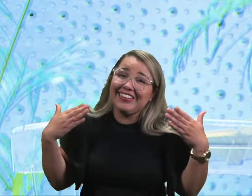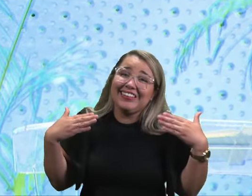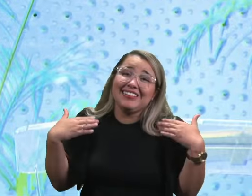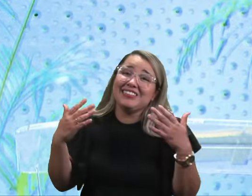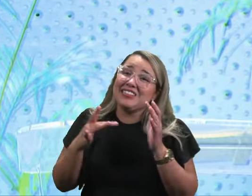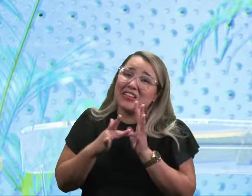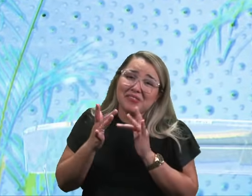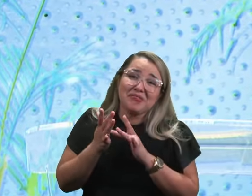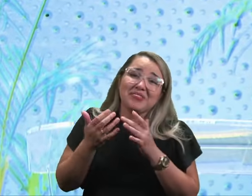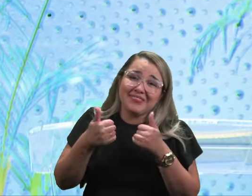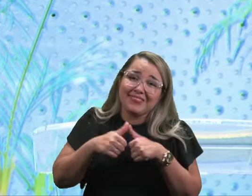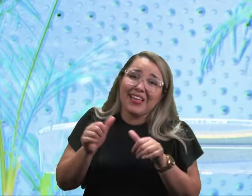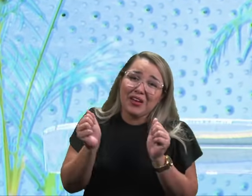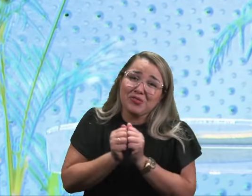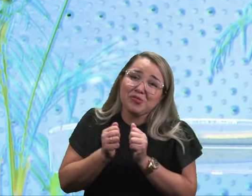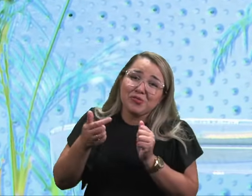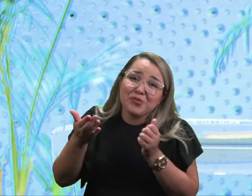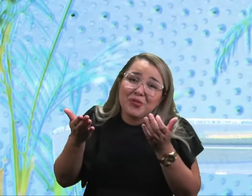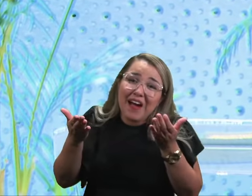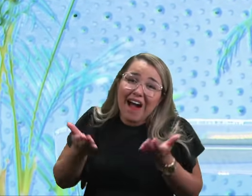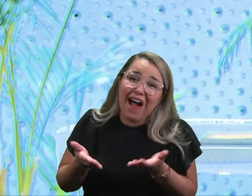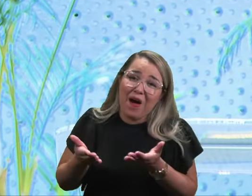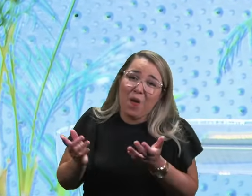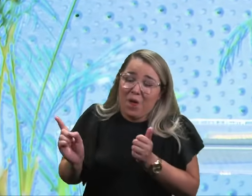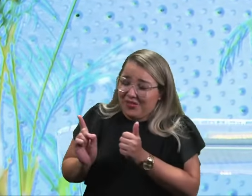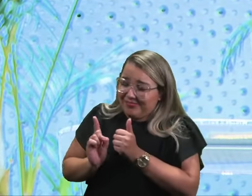agora. Amém?